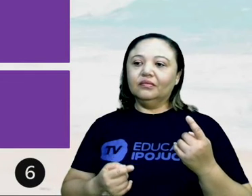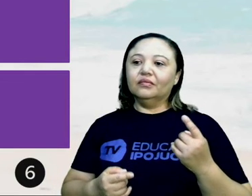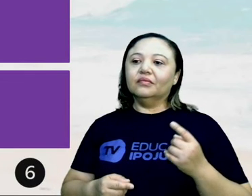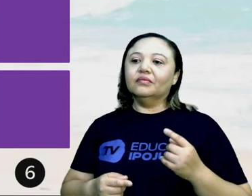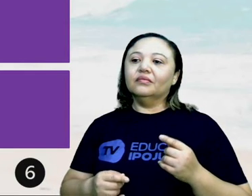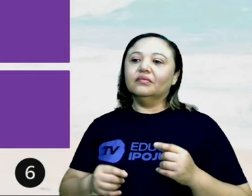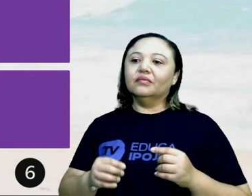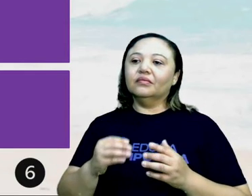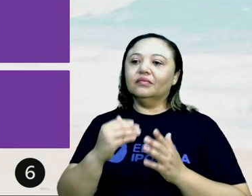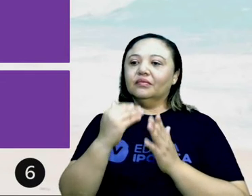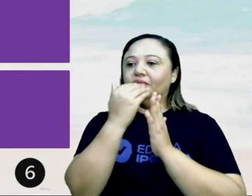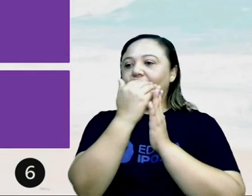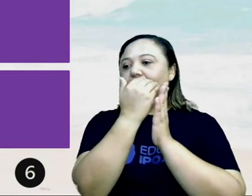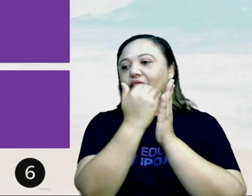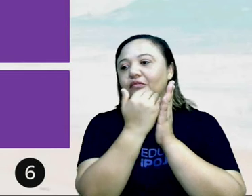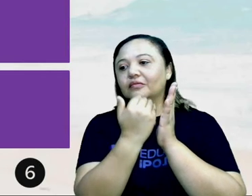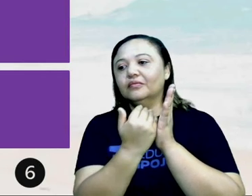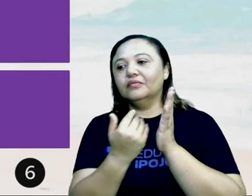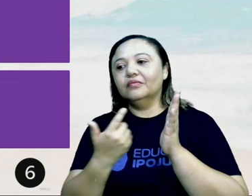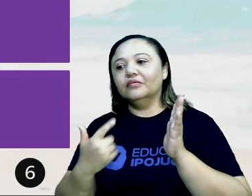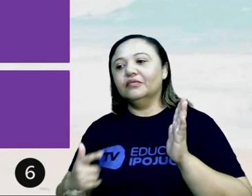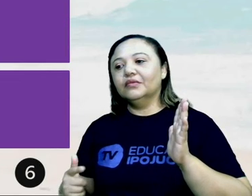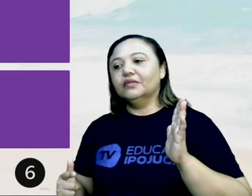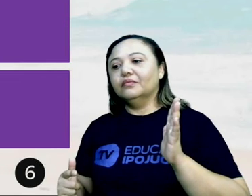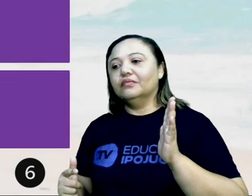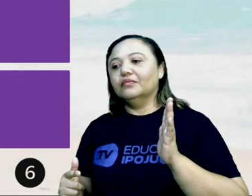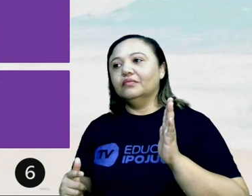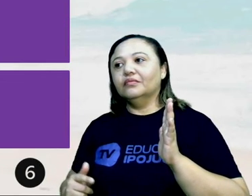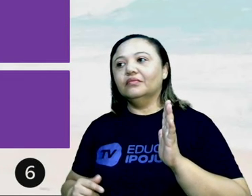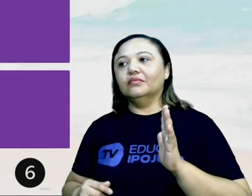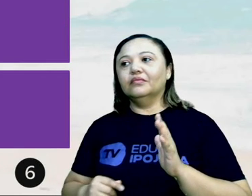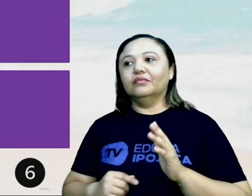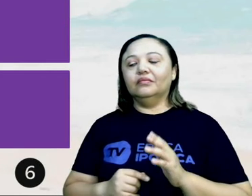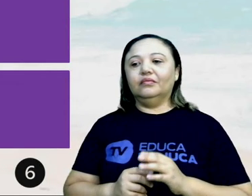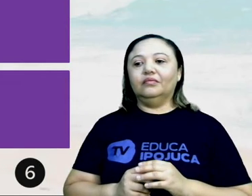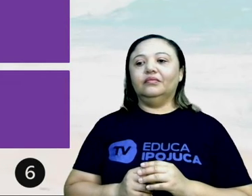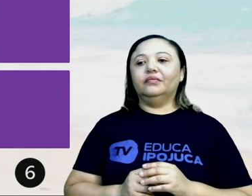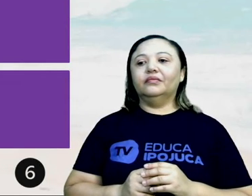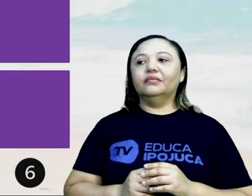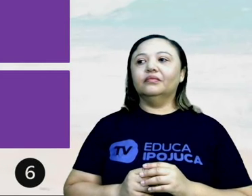esse par ordenado não está presente aqui